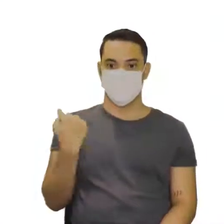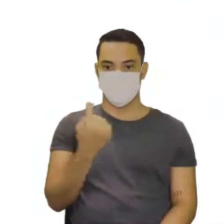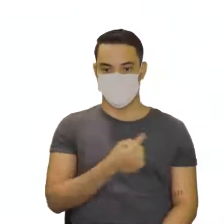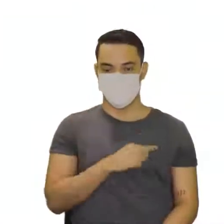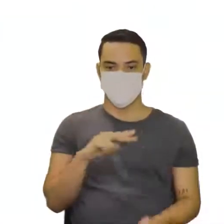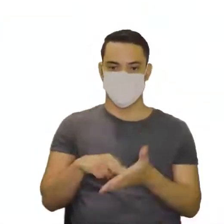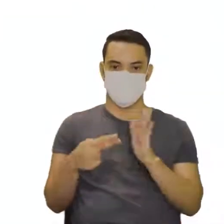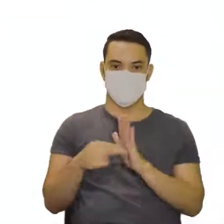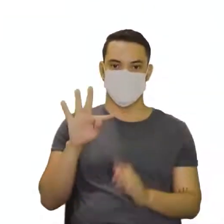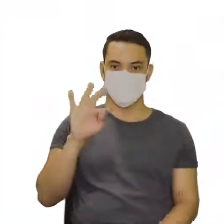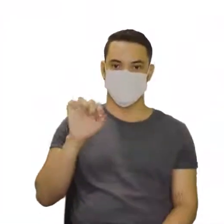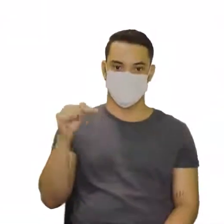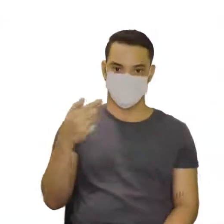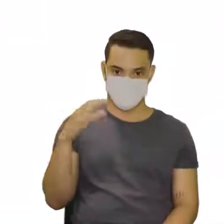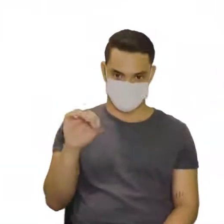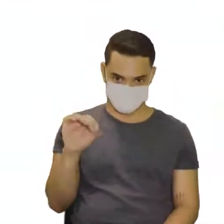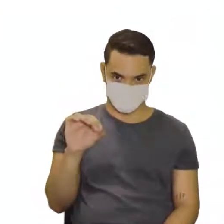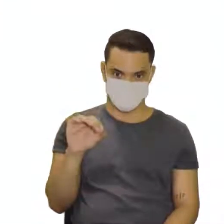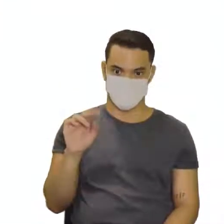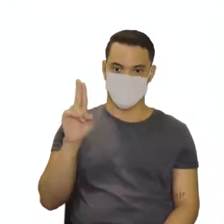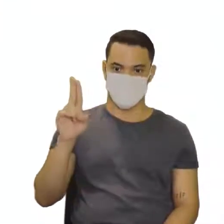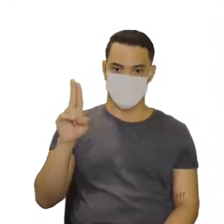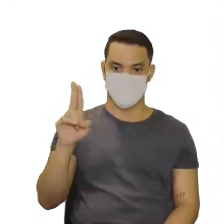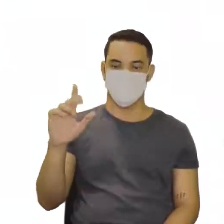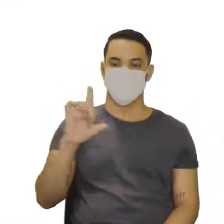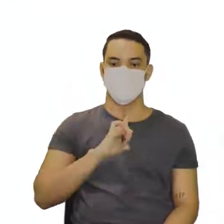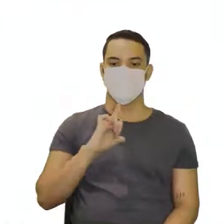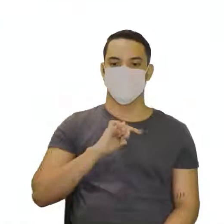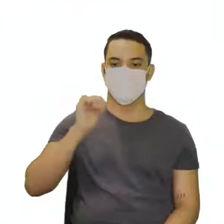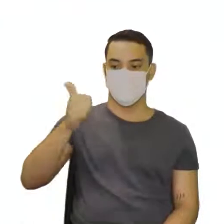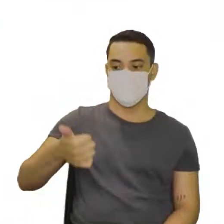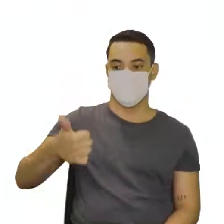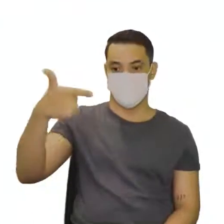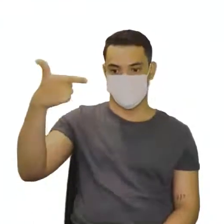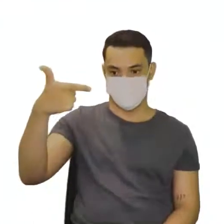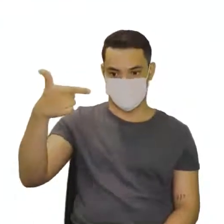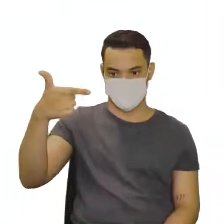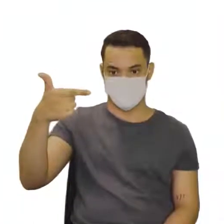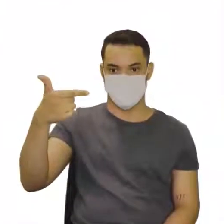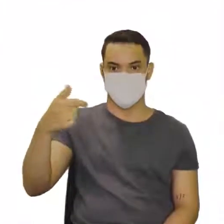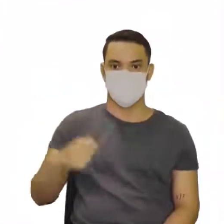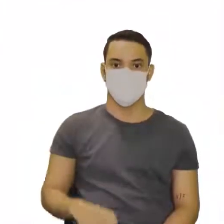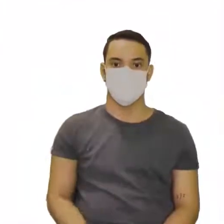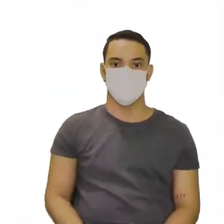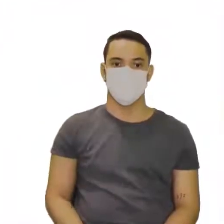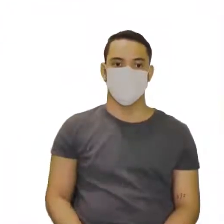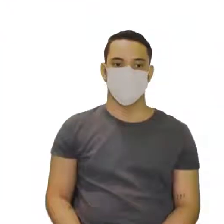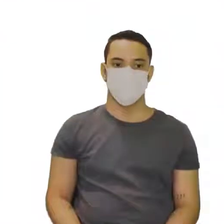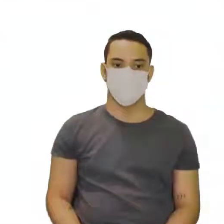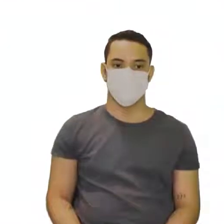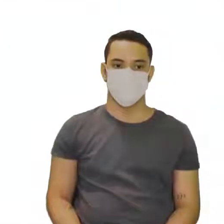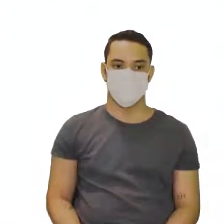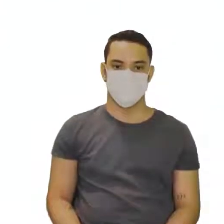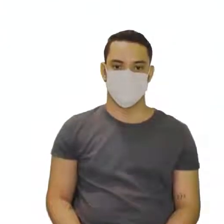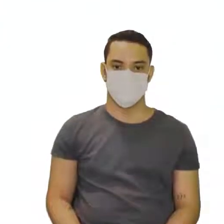tensão, ok? Nós temos 12, deixa eu apagar aqui.